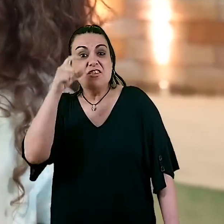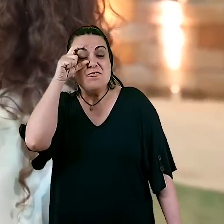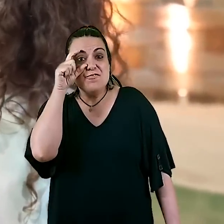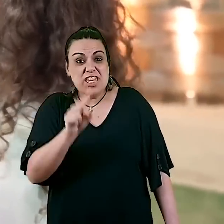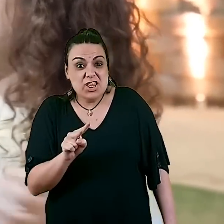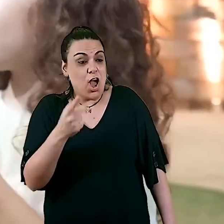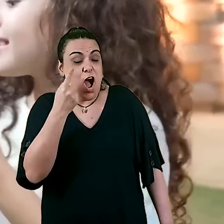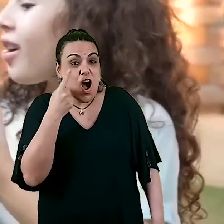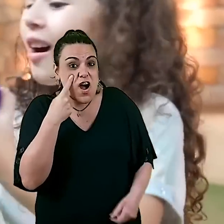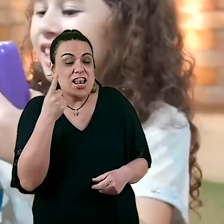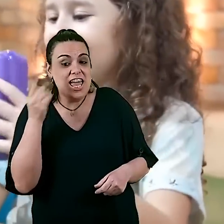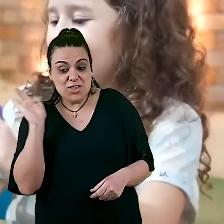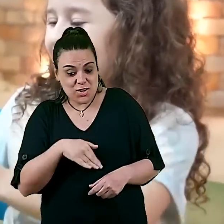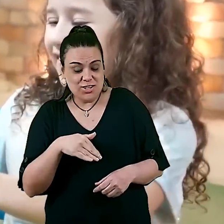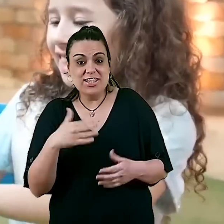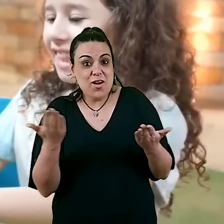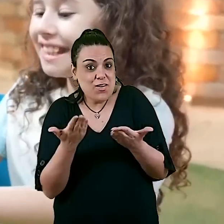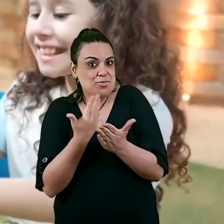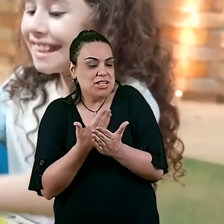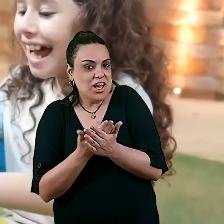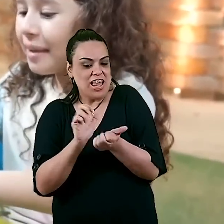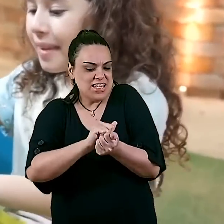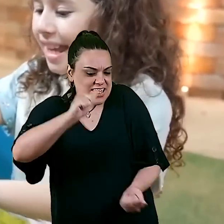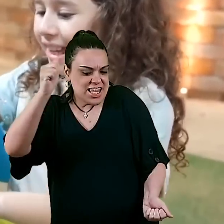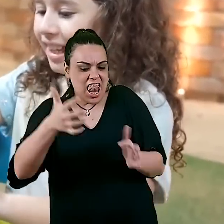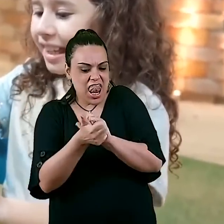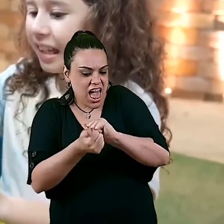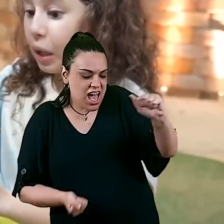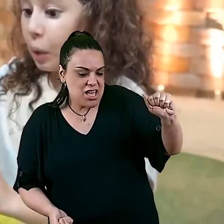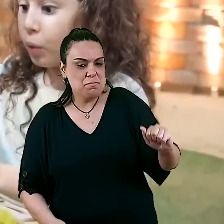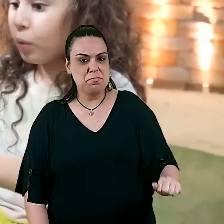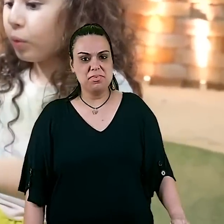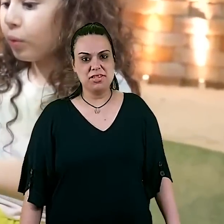Vitor, olha o que eu trouxe hoje pra escola. Slime. É!